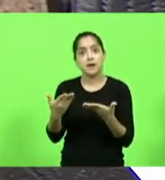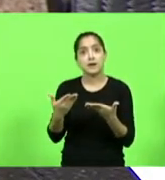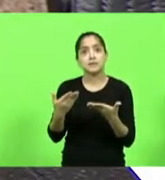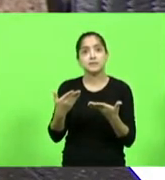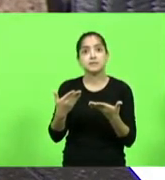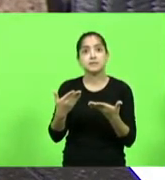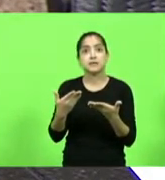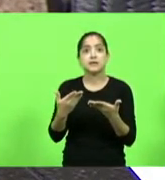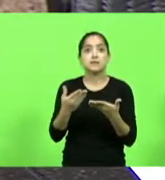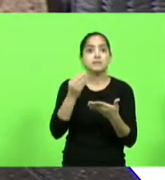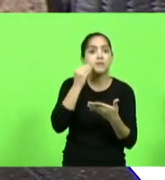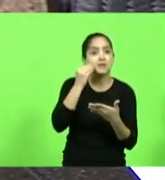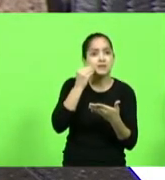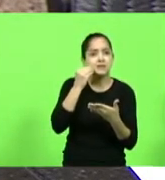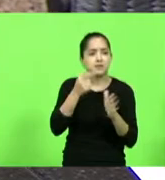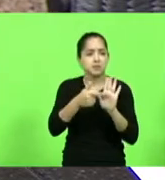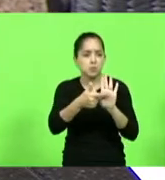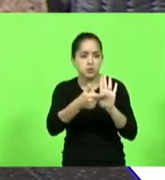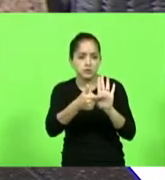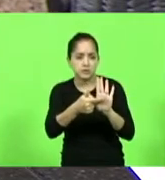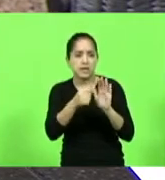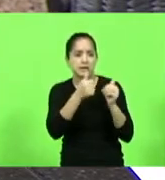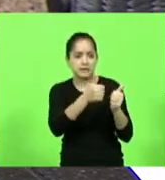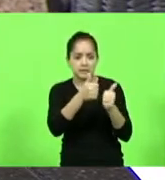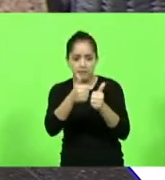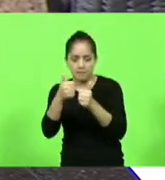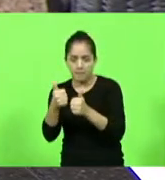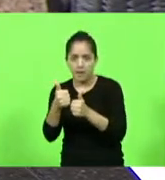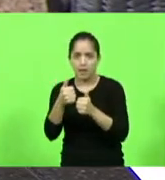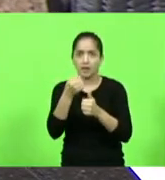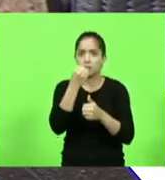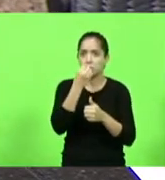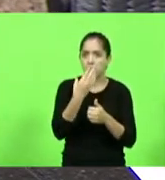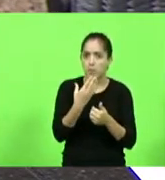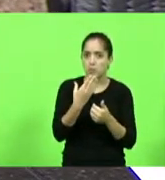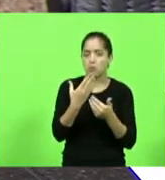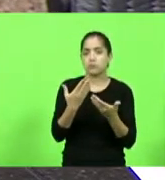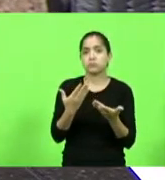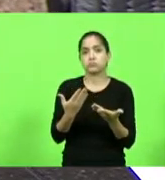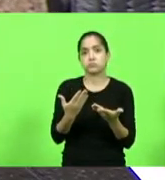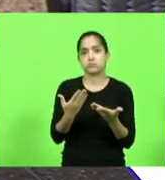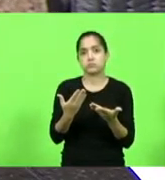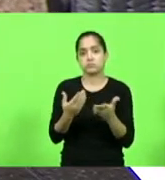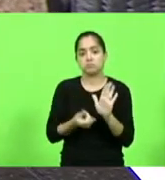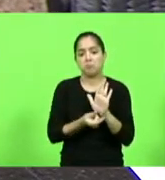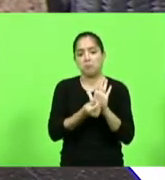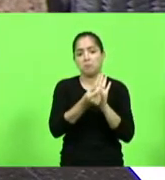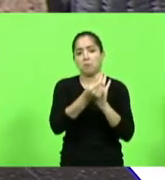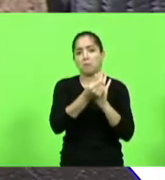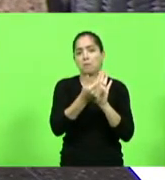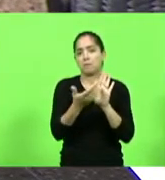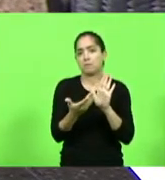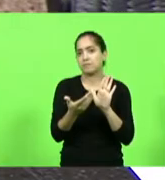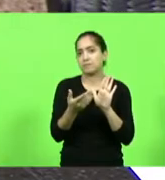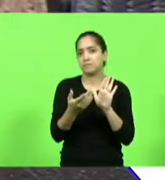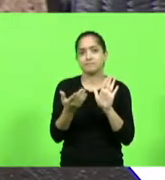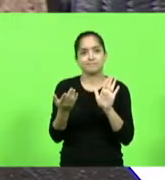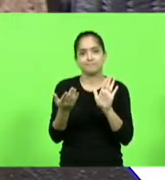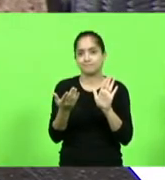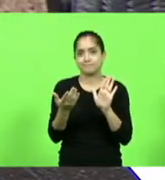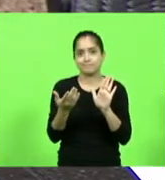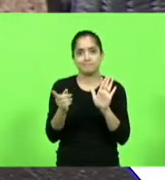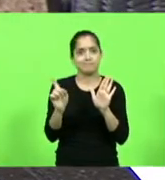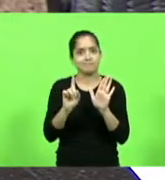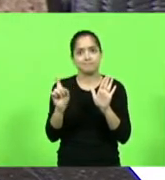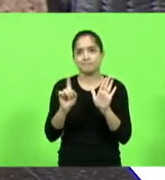ser criada de que o Estado está bem, que nós temos um superávit orçamentário. Mas, senhores, nós só temos